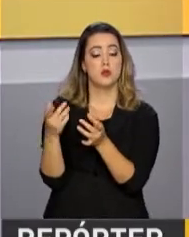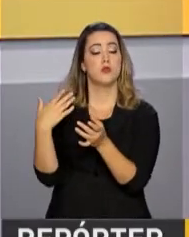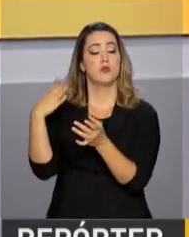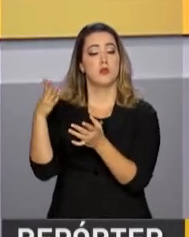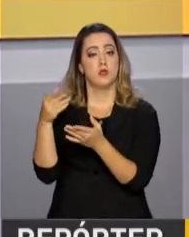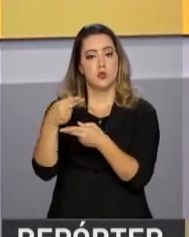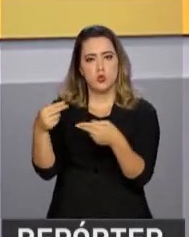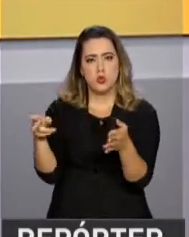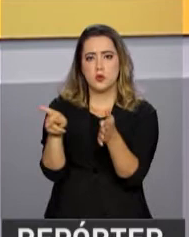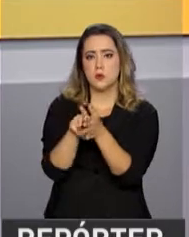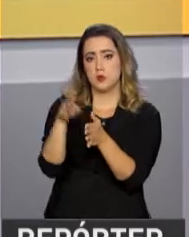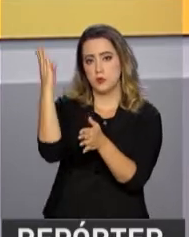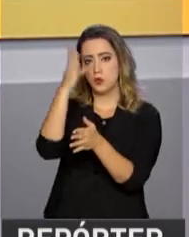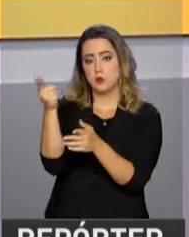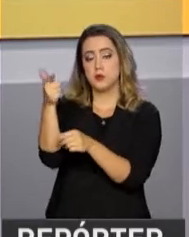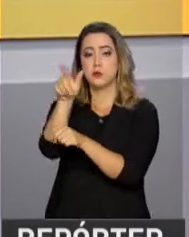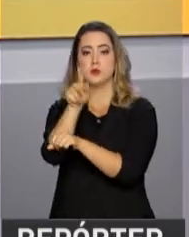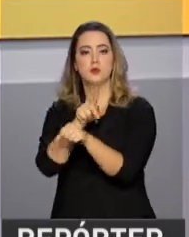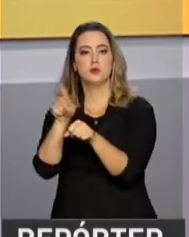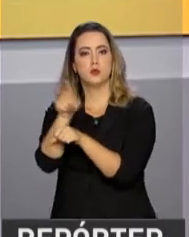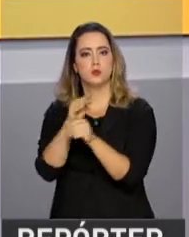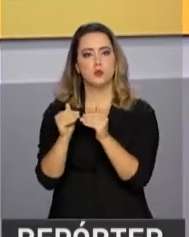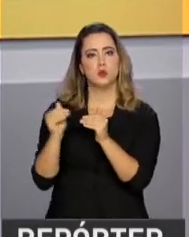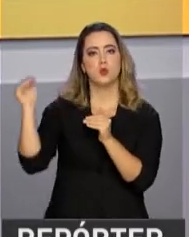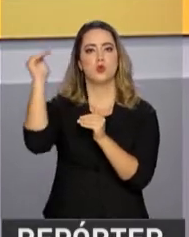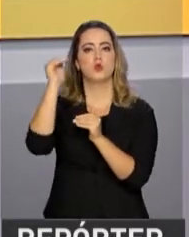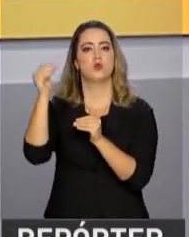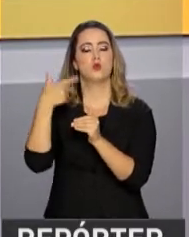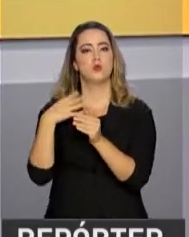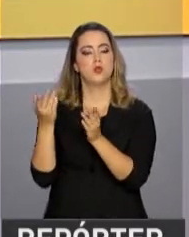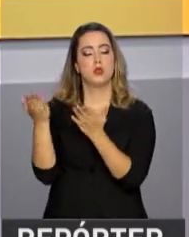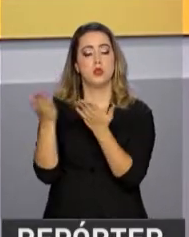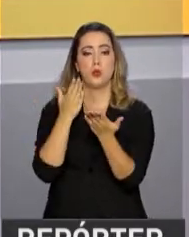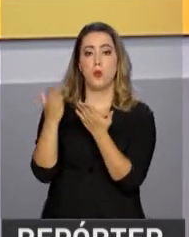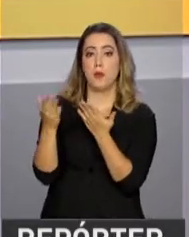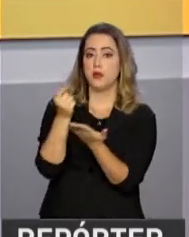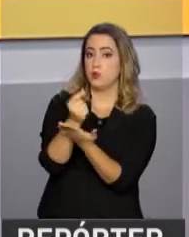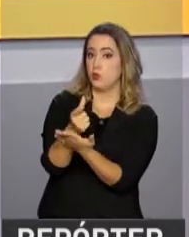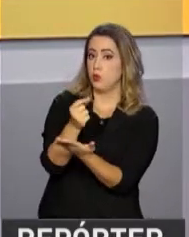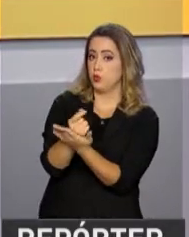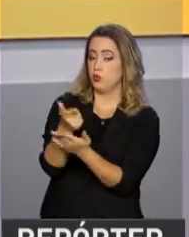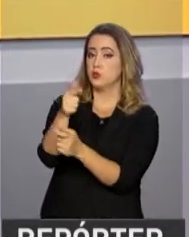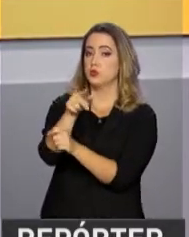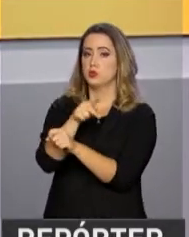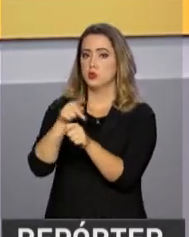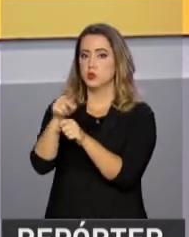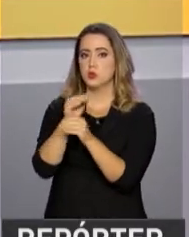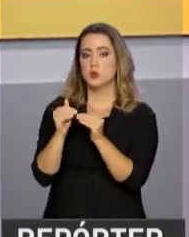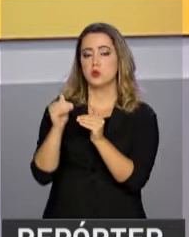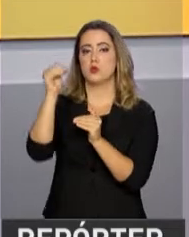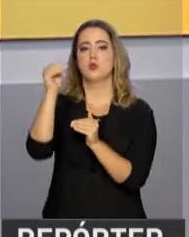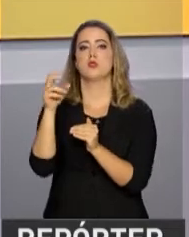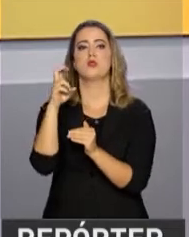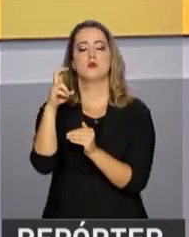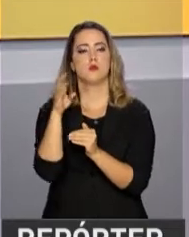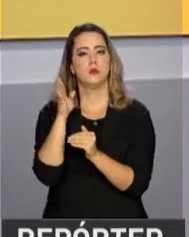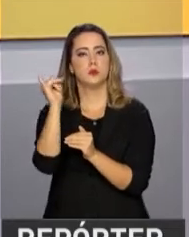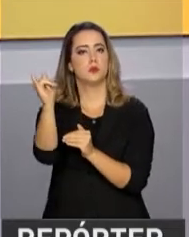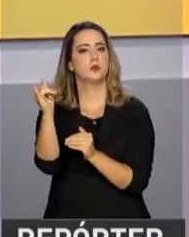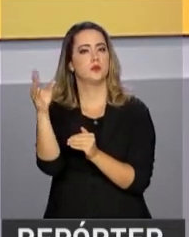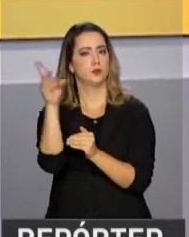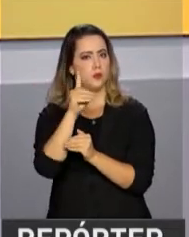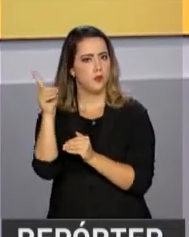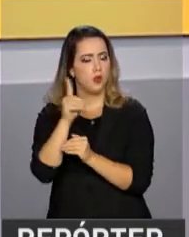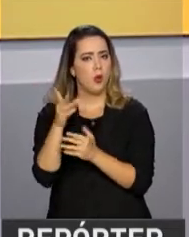brasileiros para outros países superaram a compra em cinco milhões e 200 milhões de dólares o melhor resultado para o mês